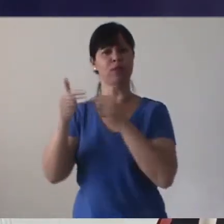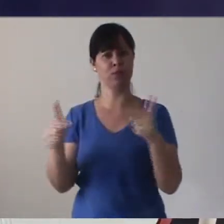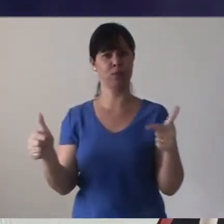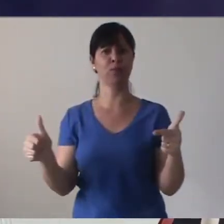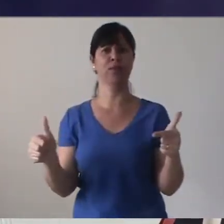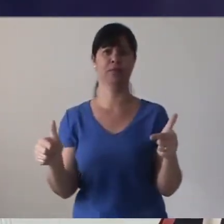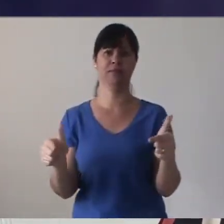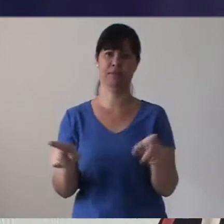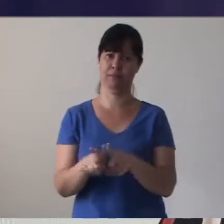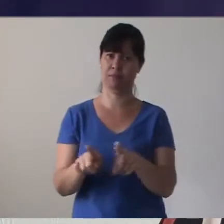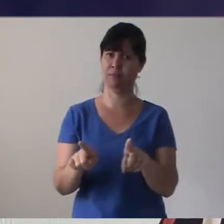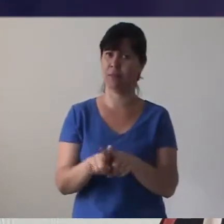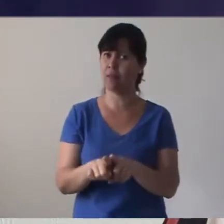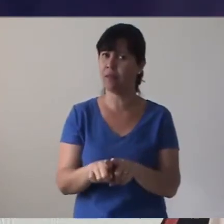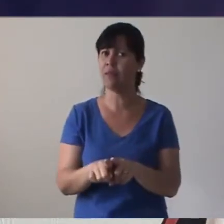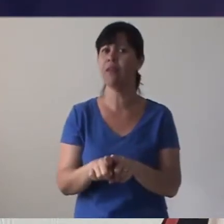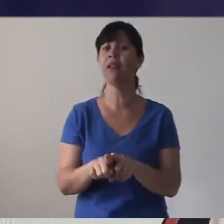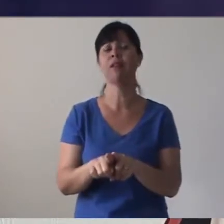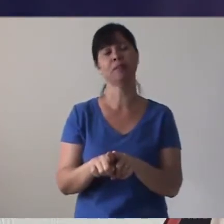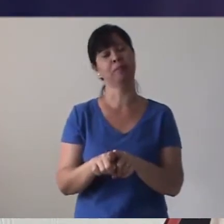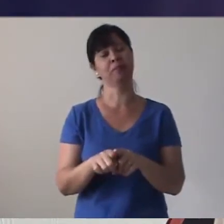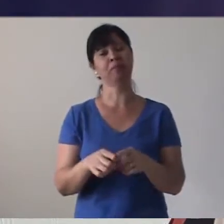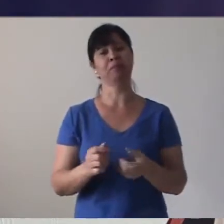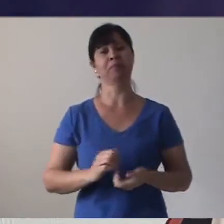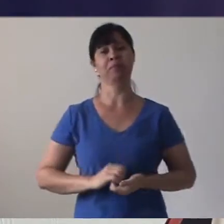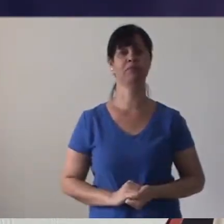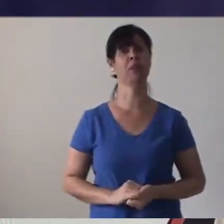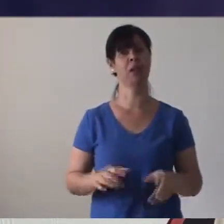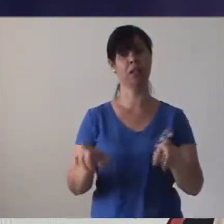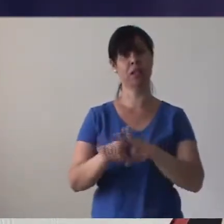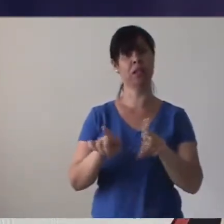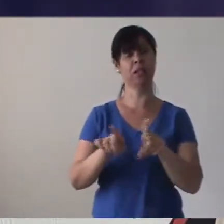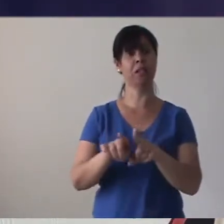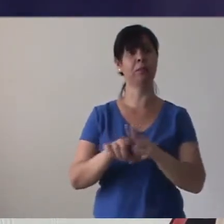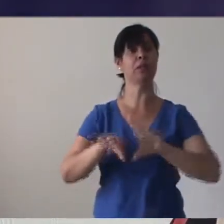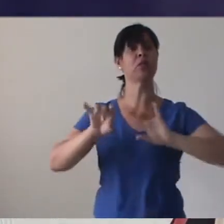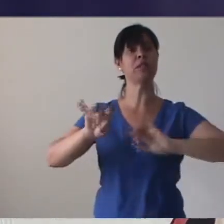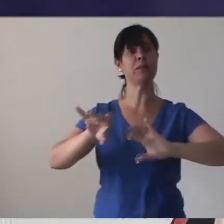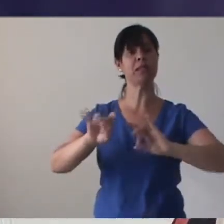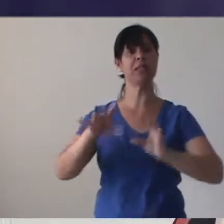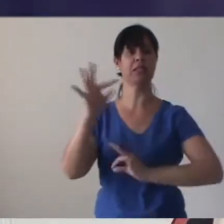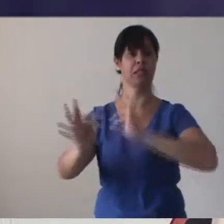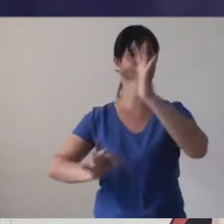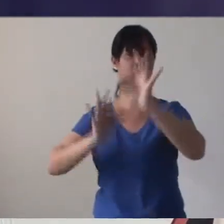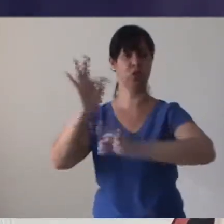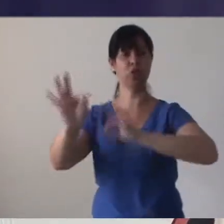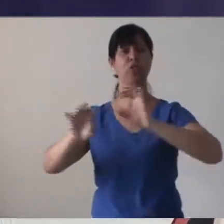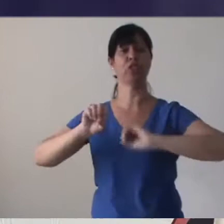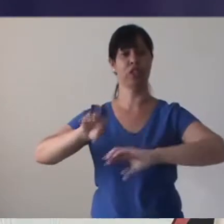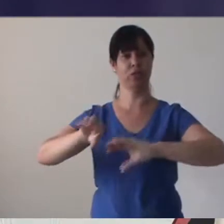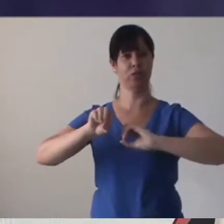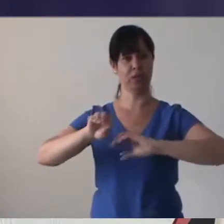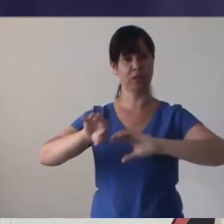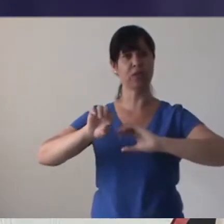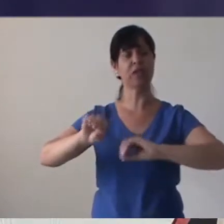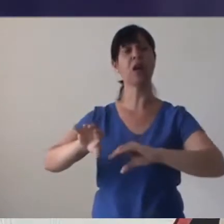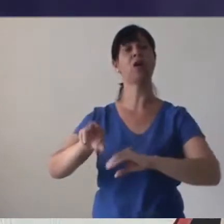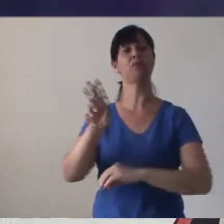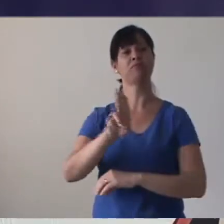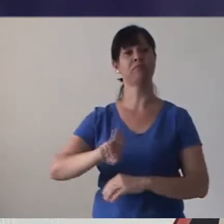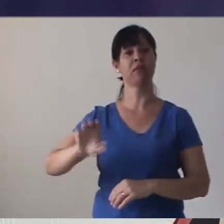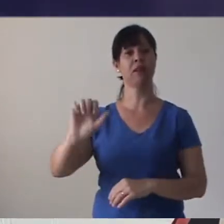né? Agora, continuando, eu sou também especialista em tecnologia educacional pela UNB